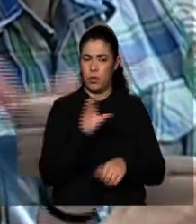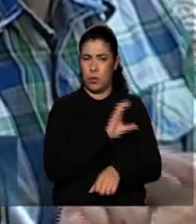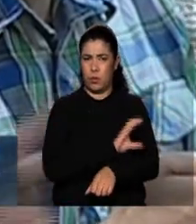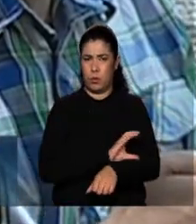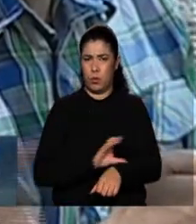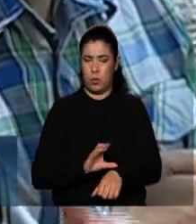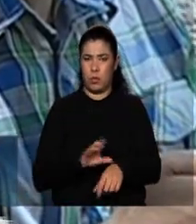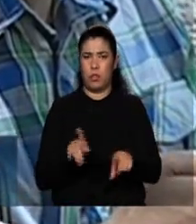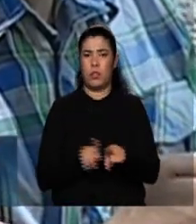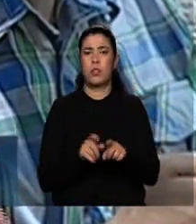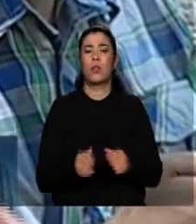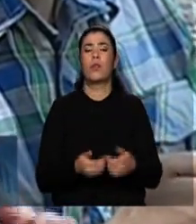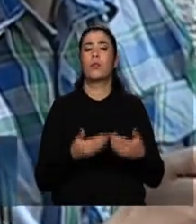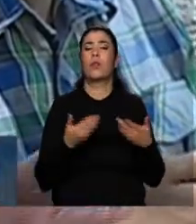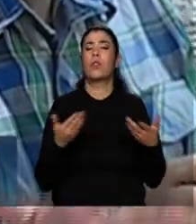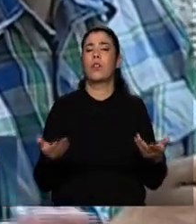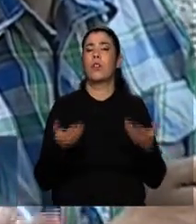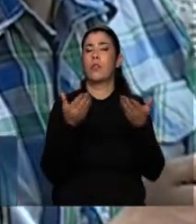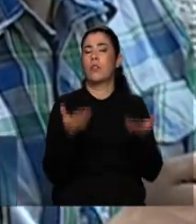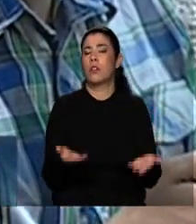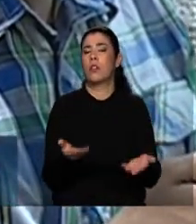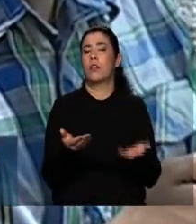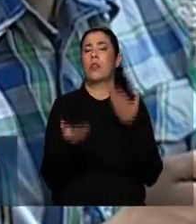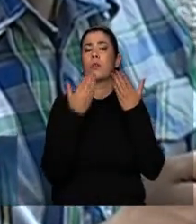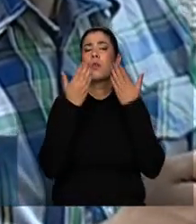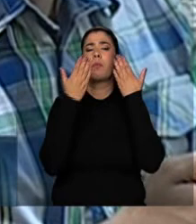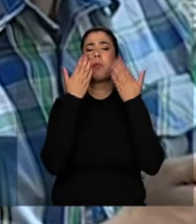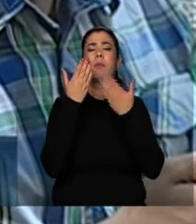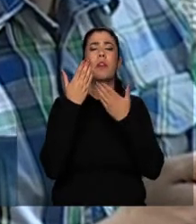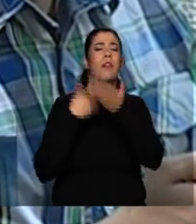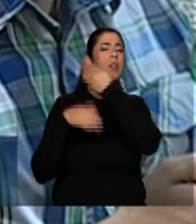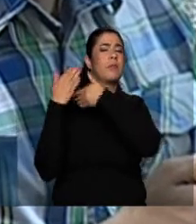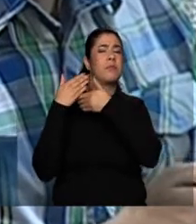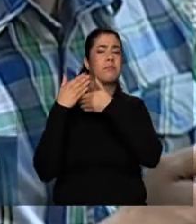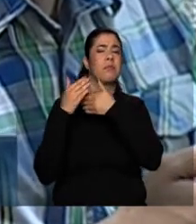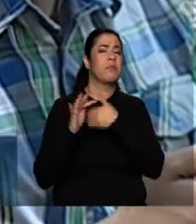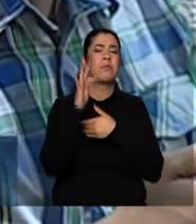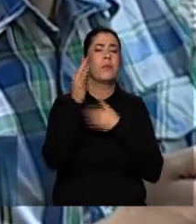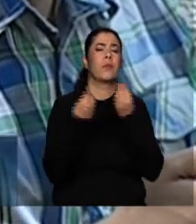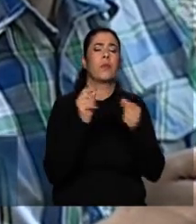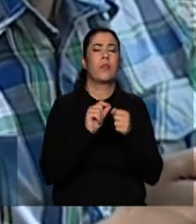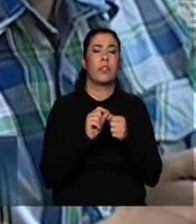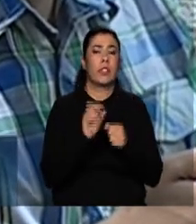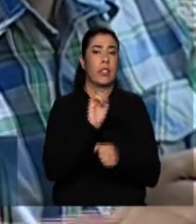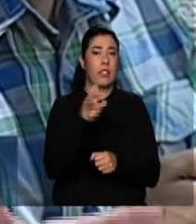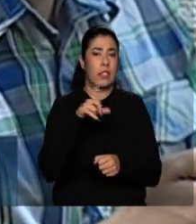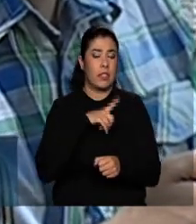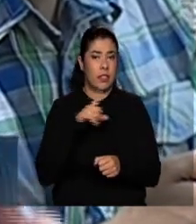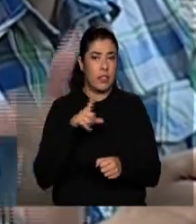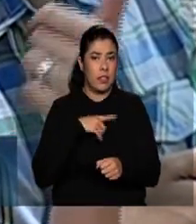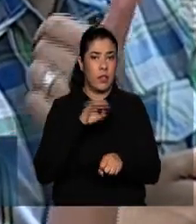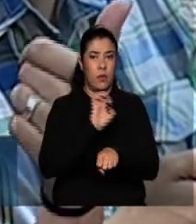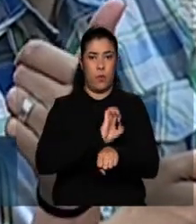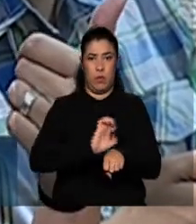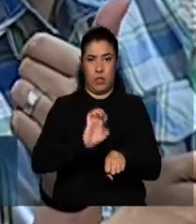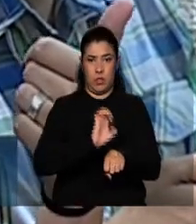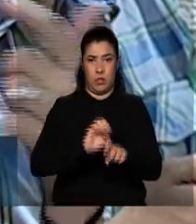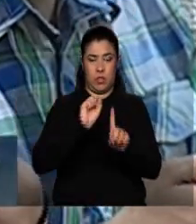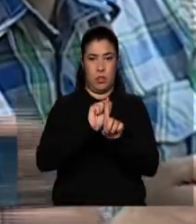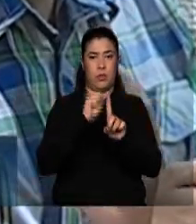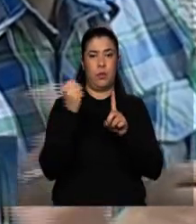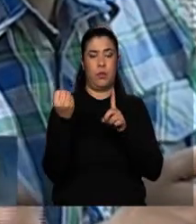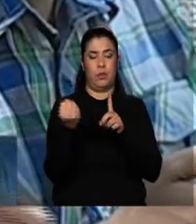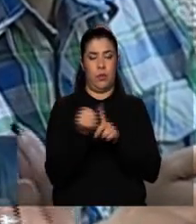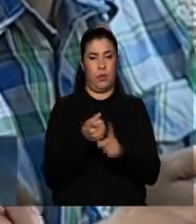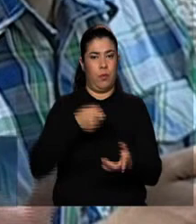né? Mas a partir de quando isso, como era antes, como era depois. E queria saber se há algum estágio social obrigatório para esses novos